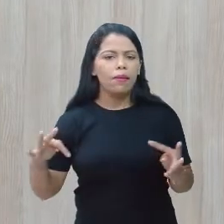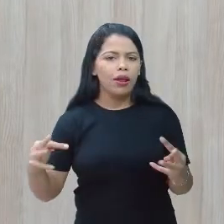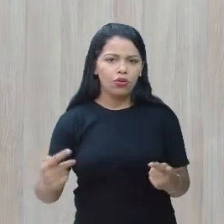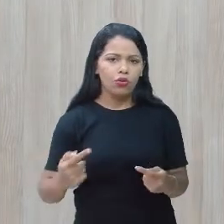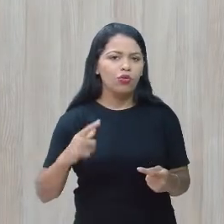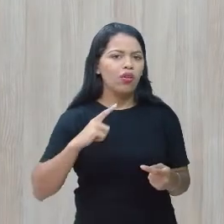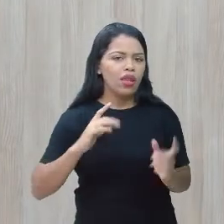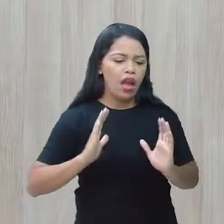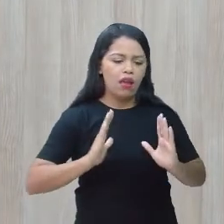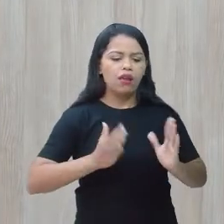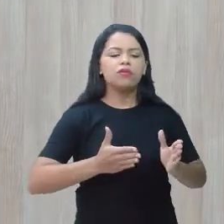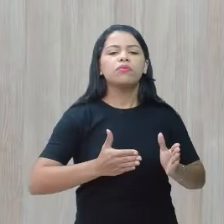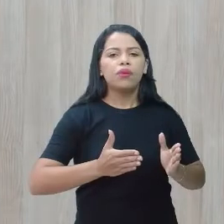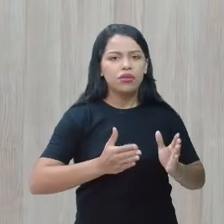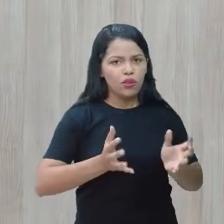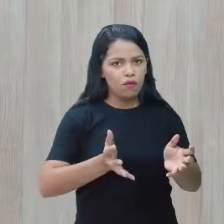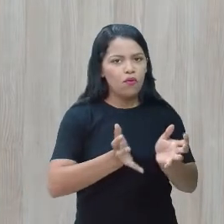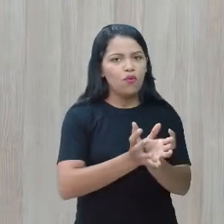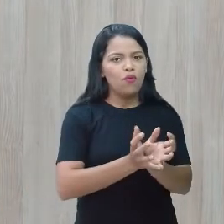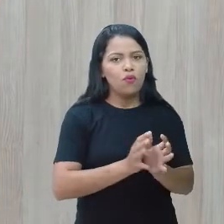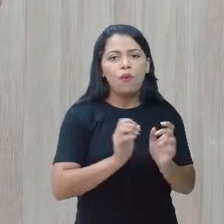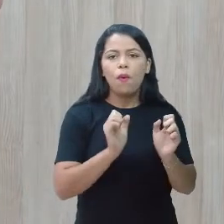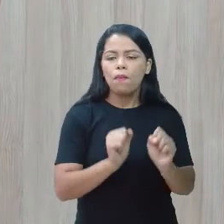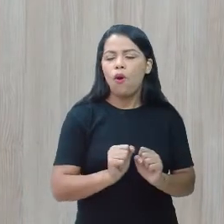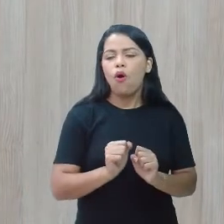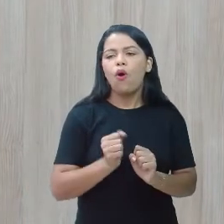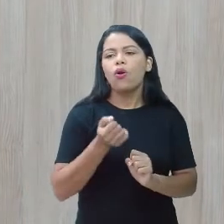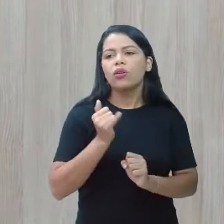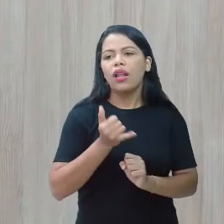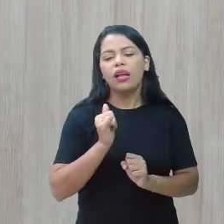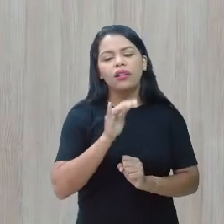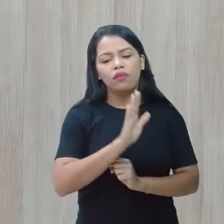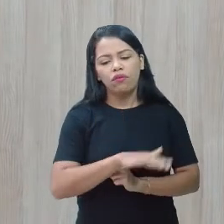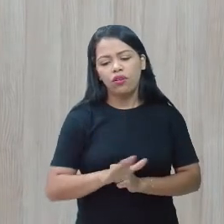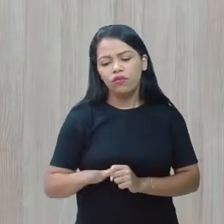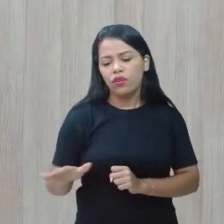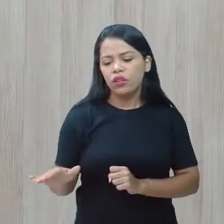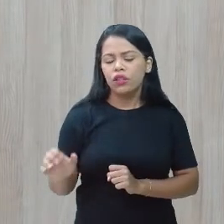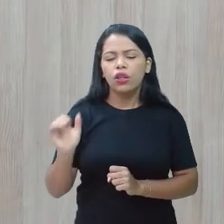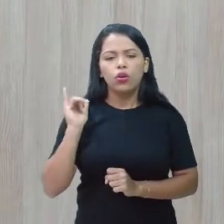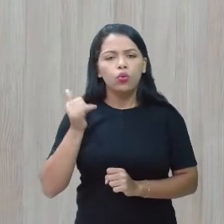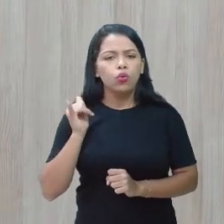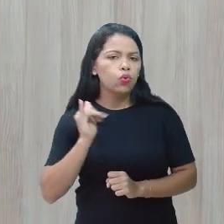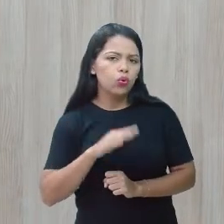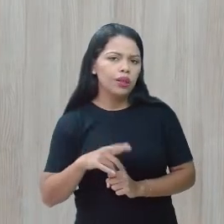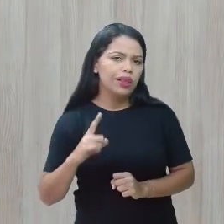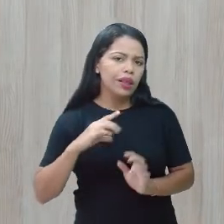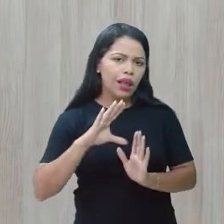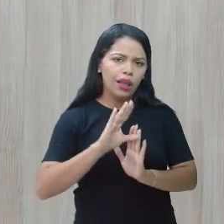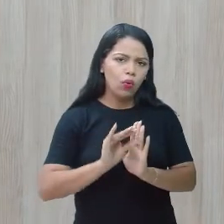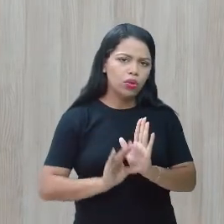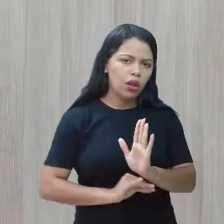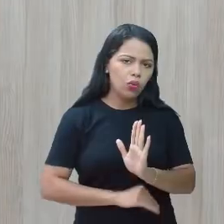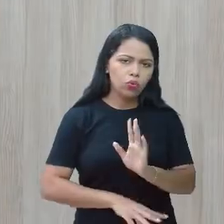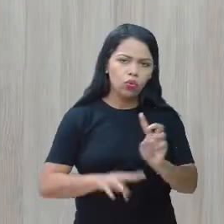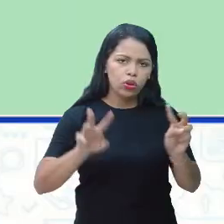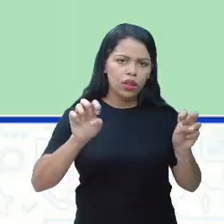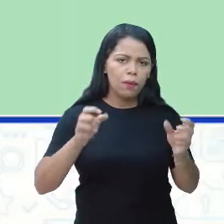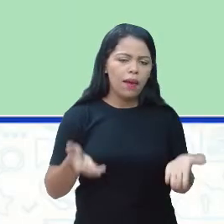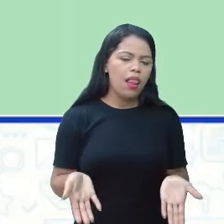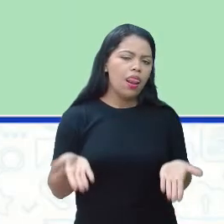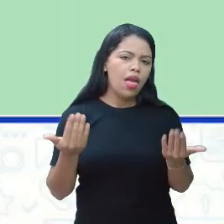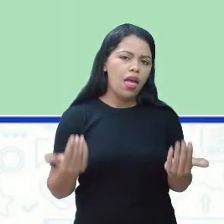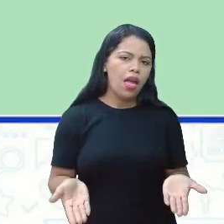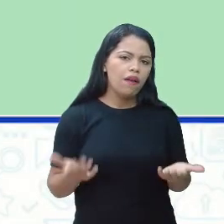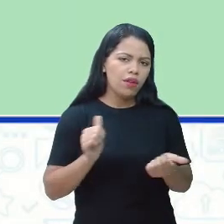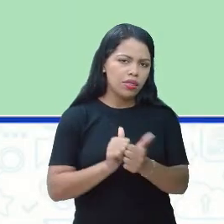públicos específicos. Podem ser narrativas infantis, com teor leve, adequadas